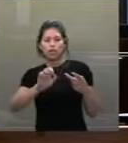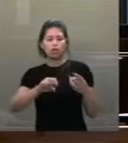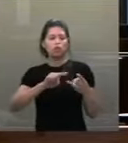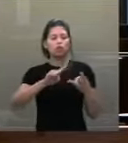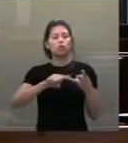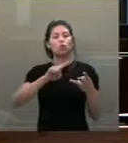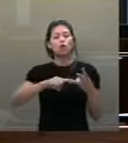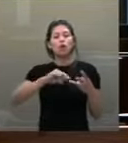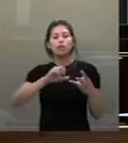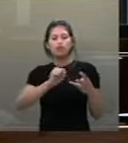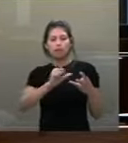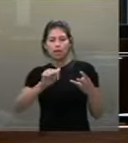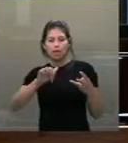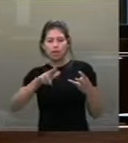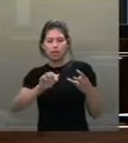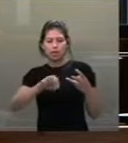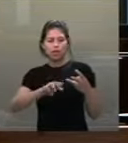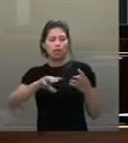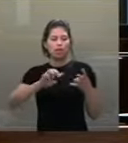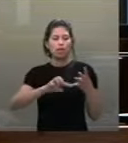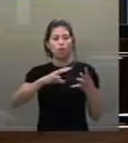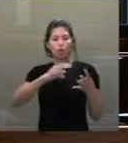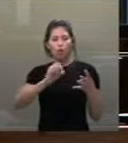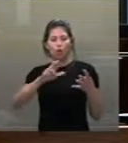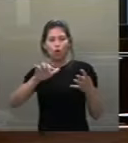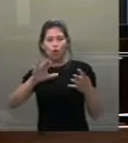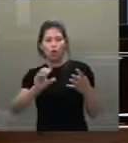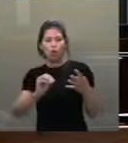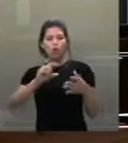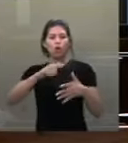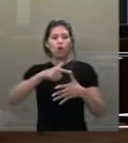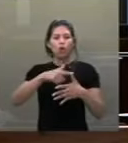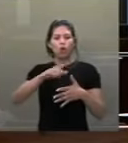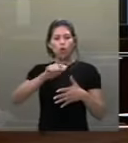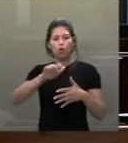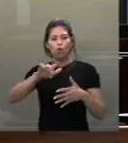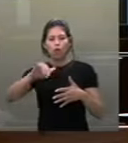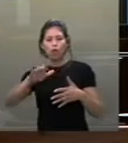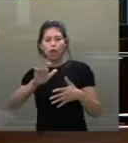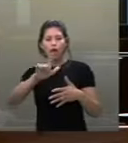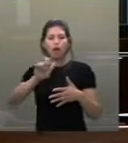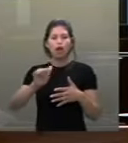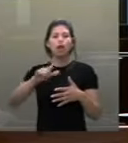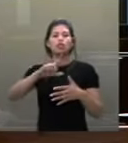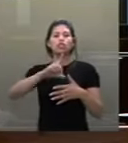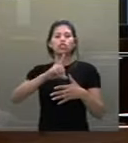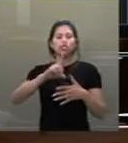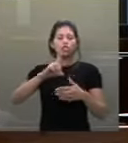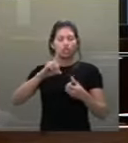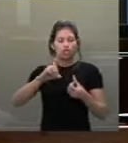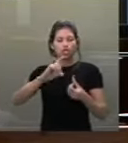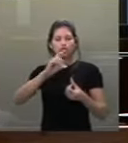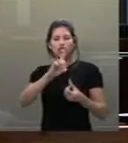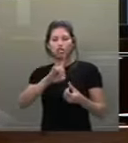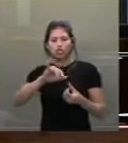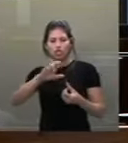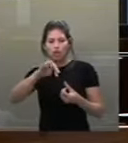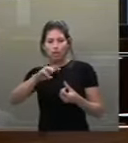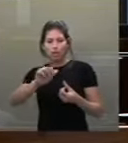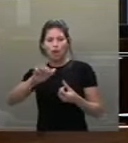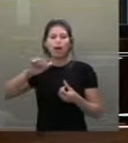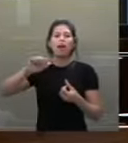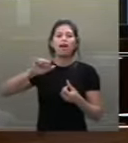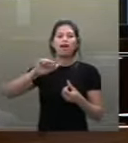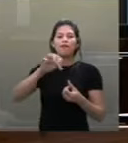de Sarney, Tamar, Collor, Lula, Dilma, Fernando Henrique, todos